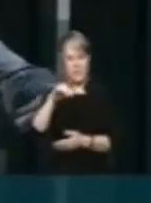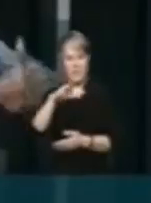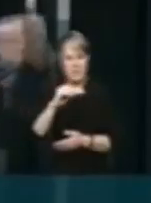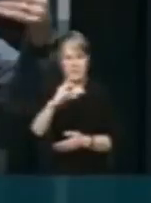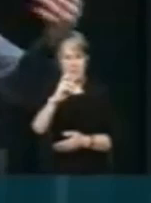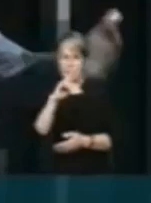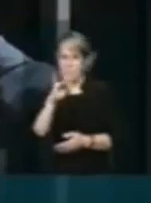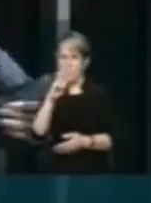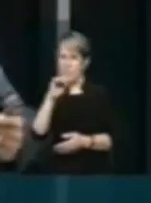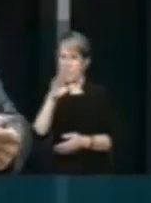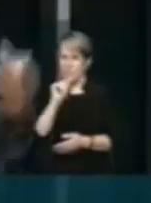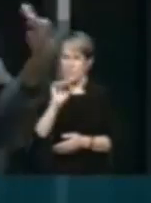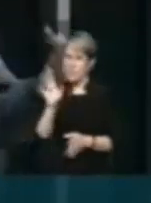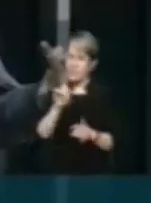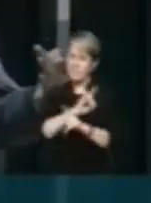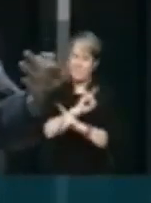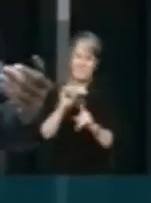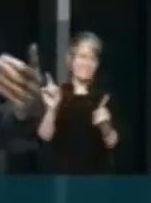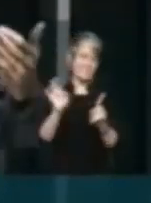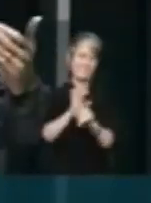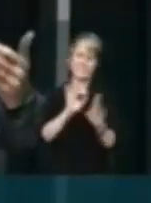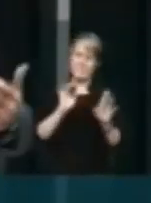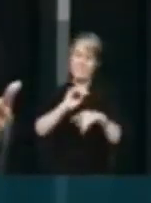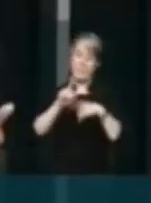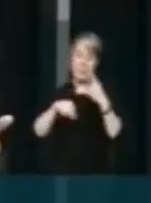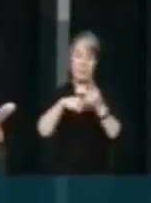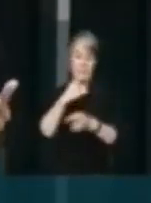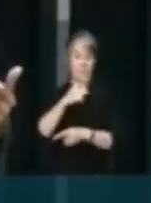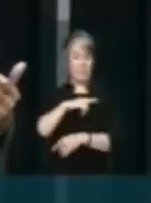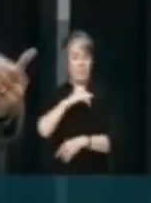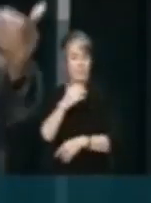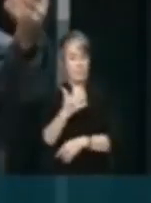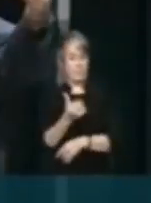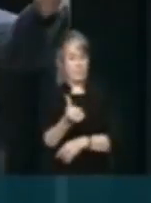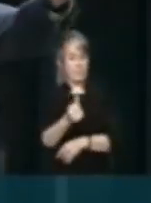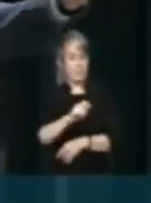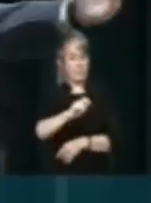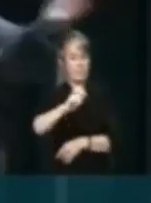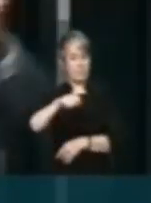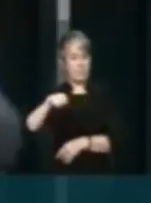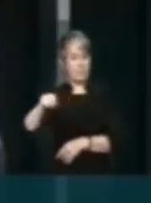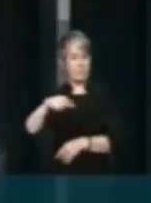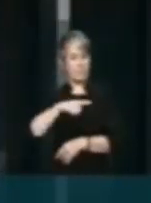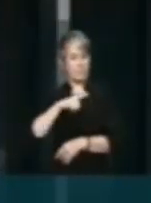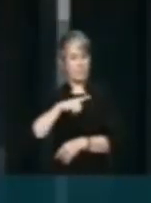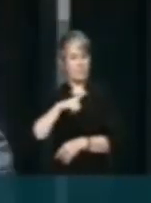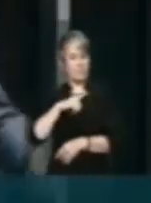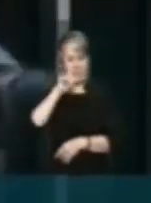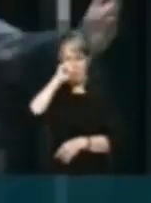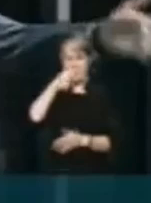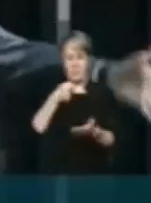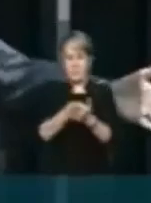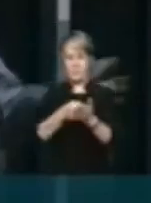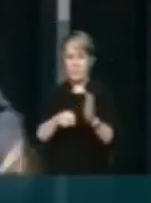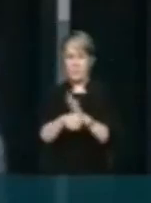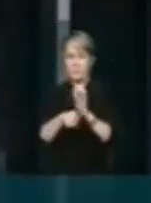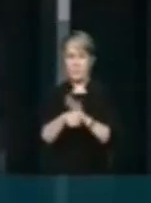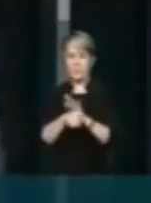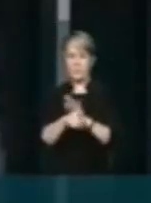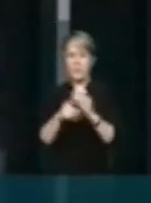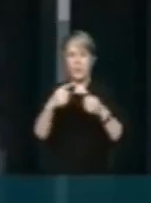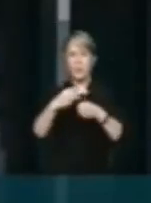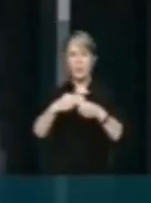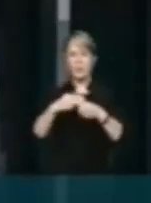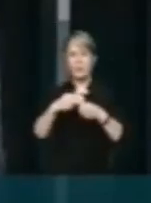Então, Lamarca, aproximadamente 3 meses, estava a montante do Rio Ribeira de Guape, município de